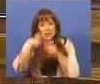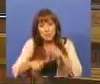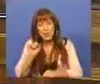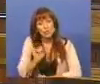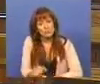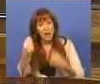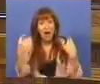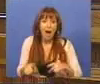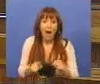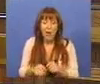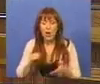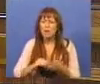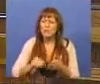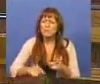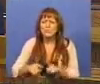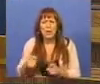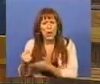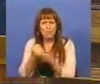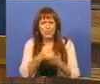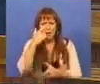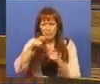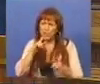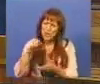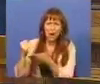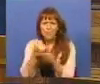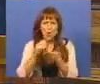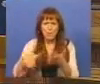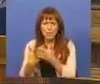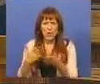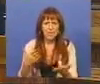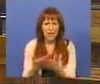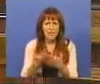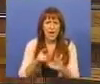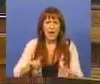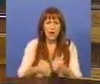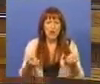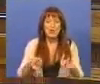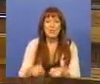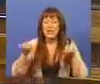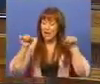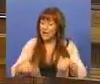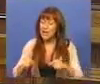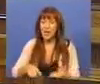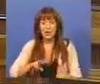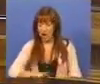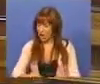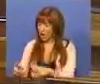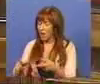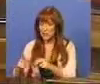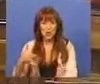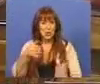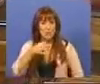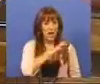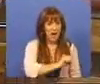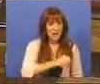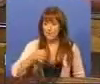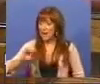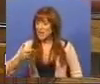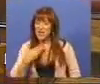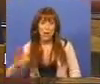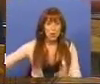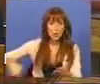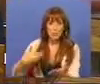e de subscrição popular em relação ao apoio aos partidos. E nestas alterações que o PS e o PSD